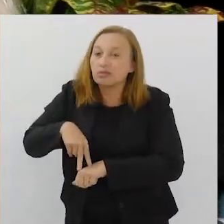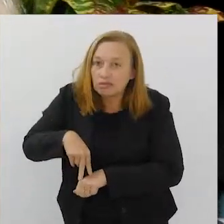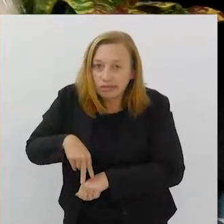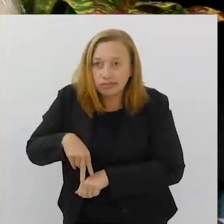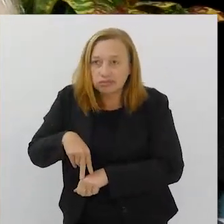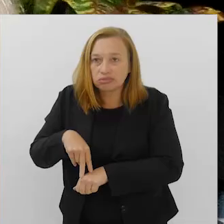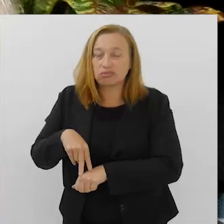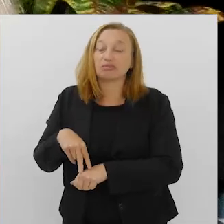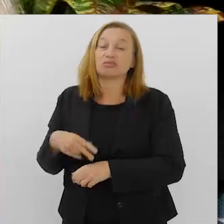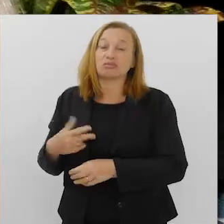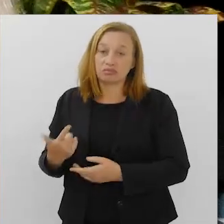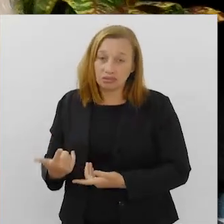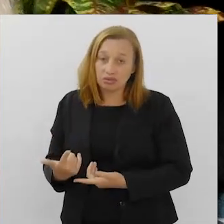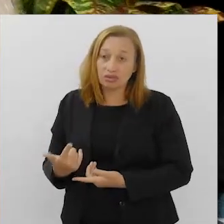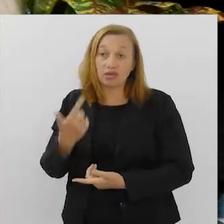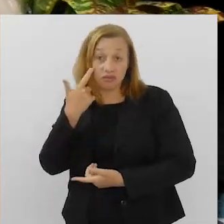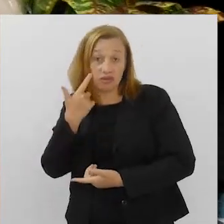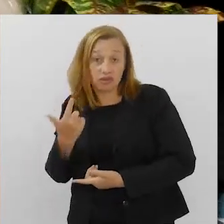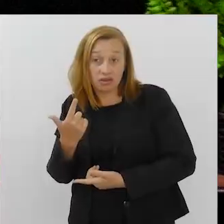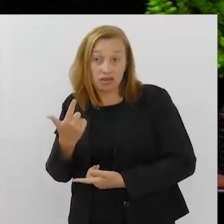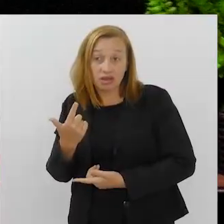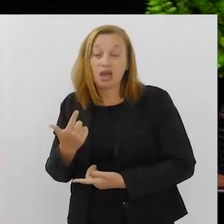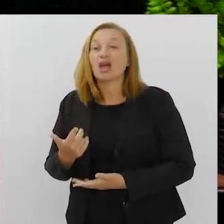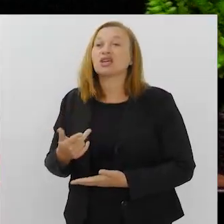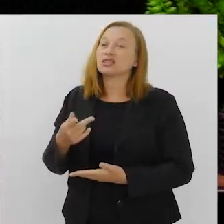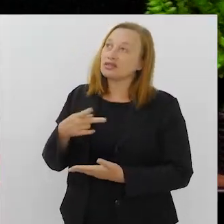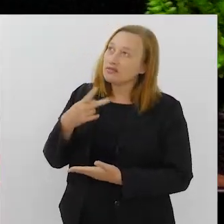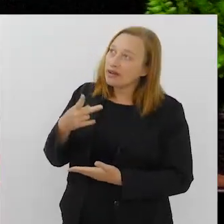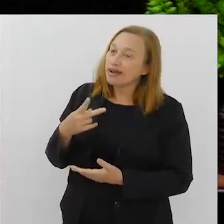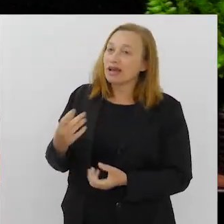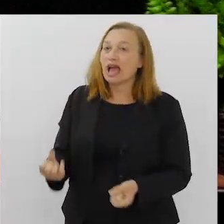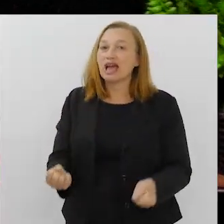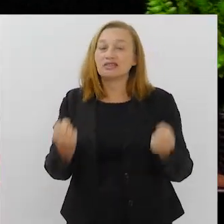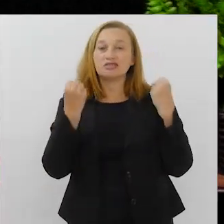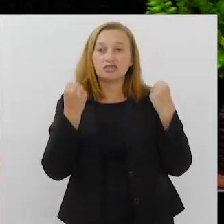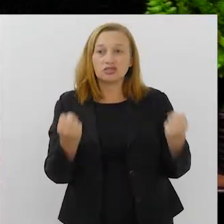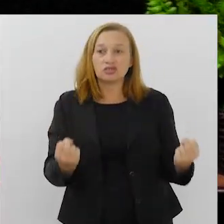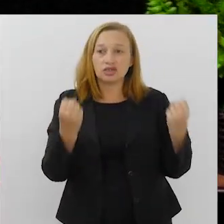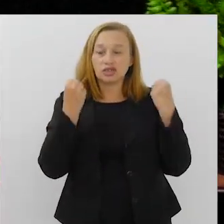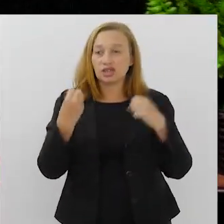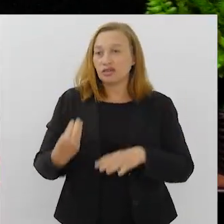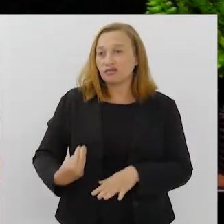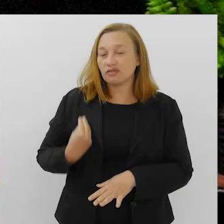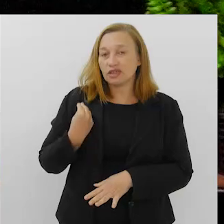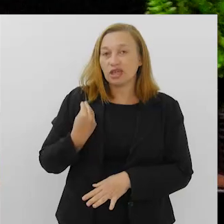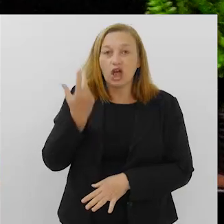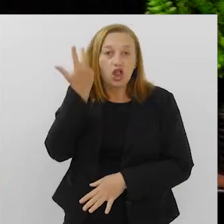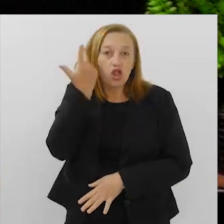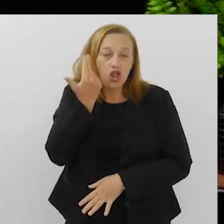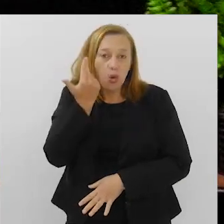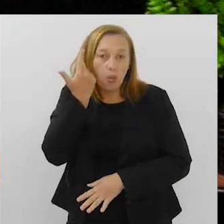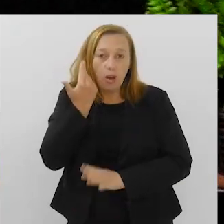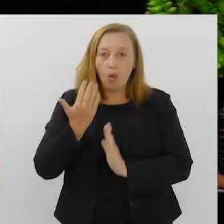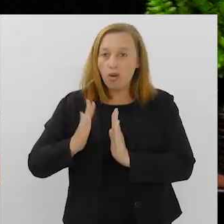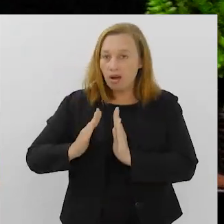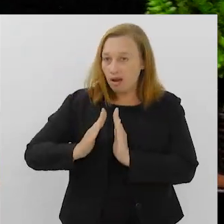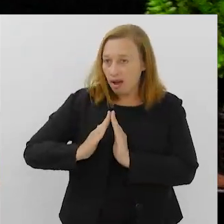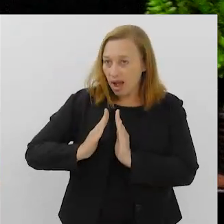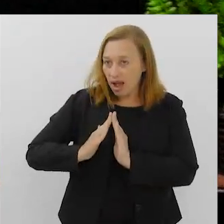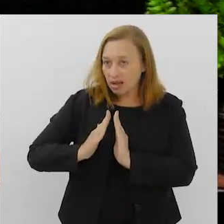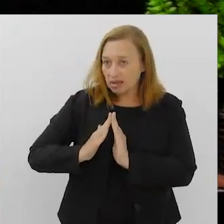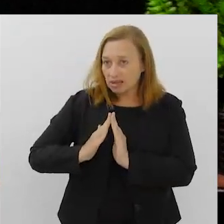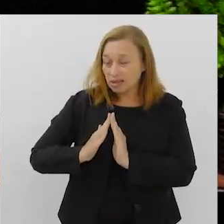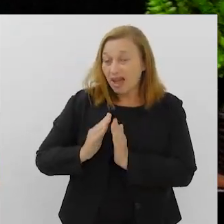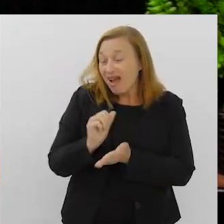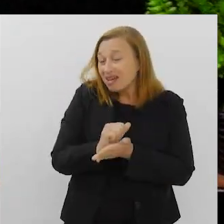é? Sim, sim. A gente chama as atividades de vida diária, né? As